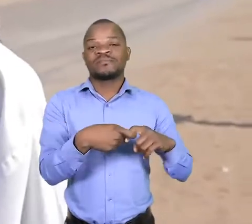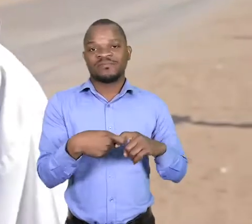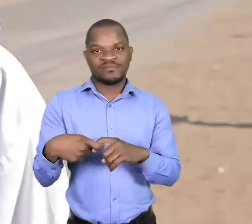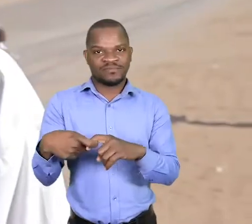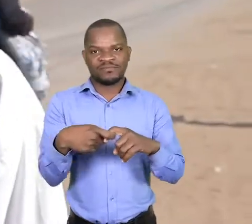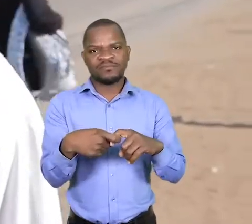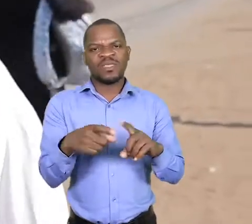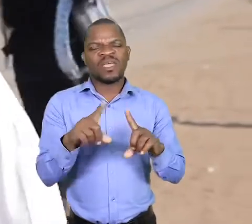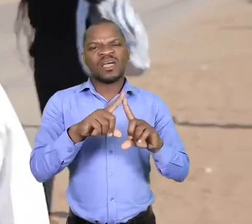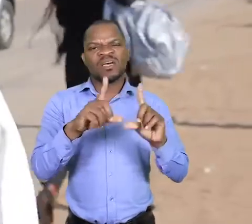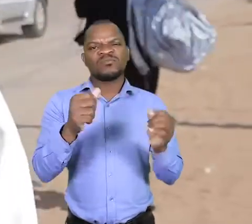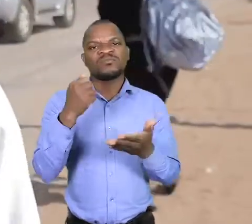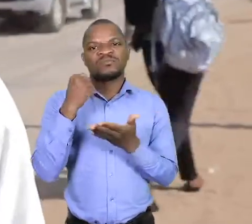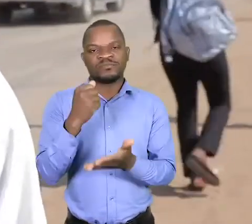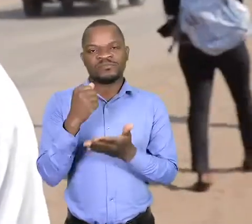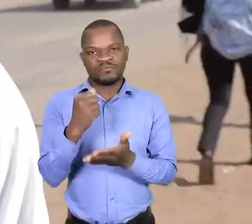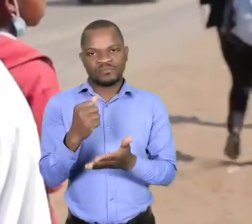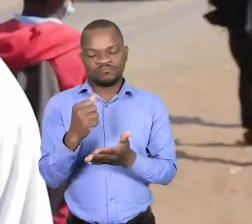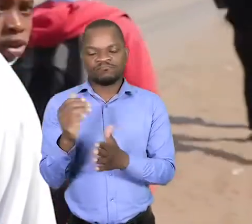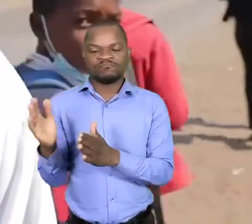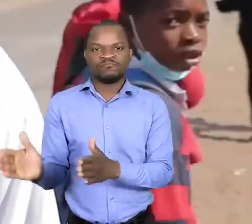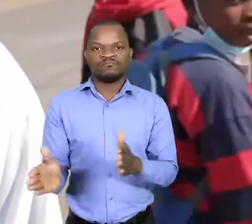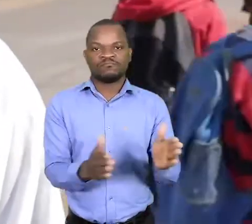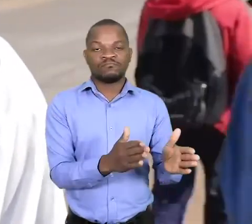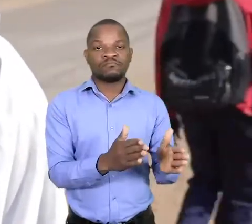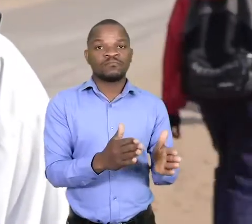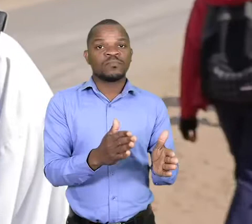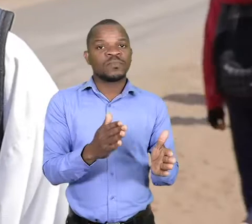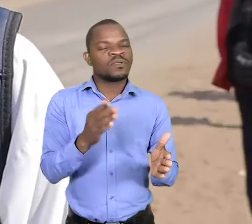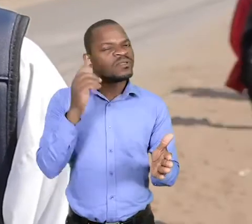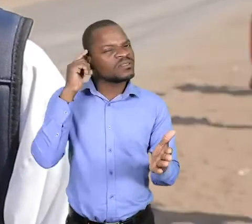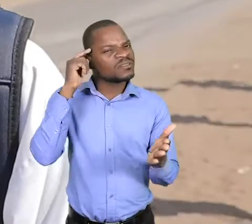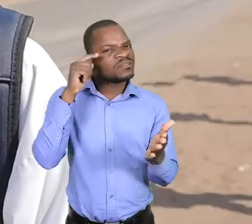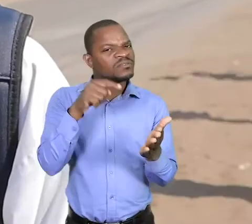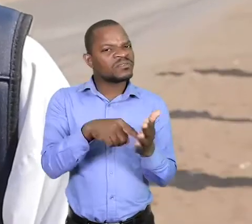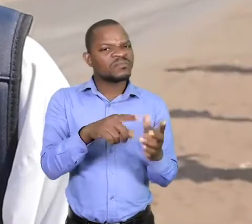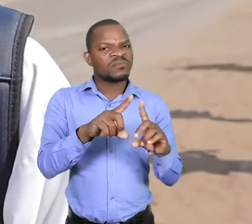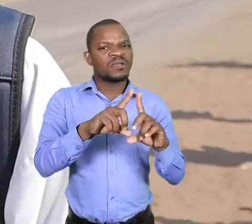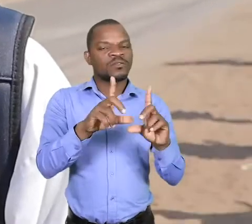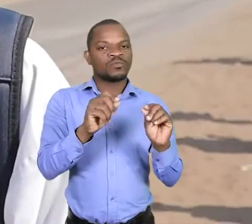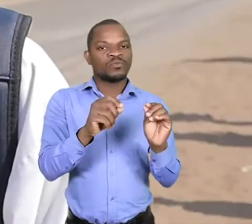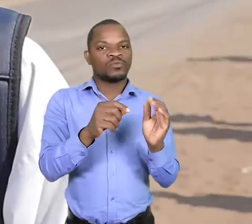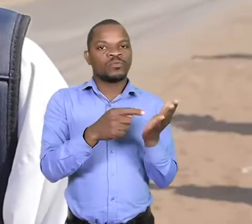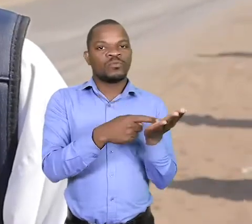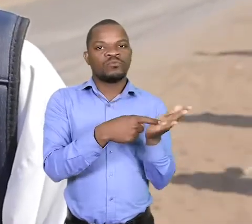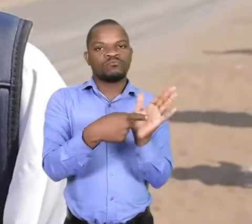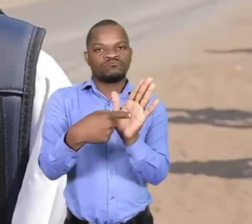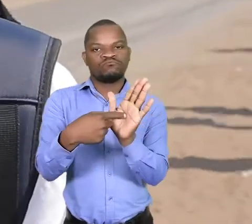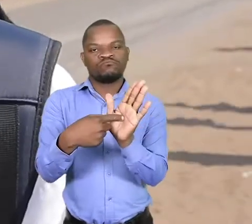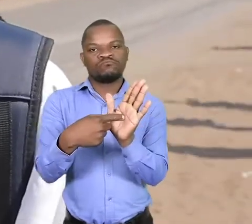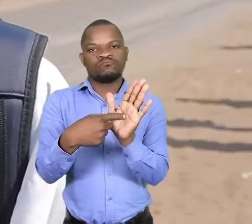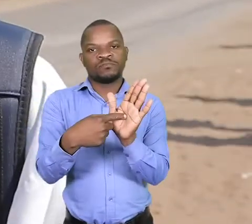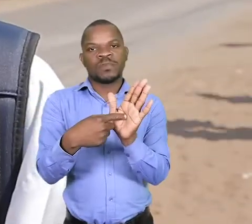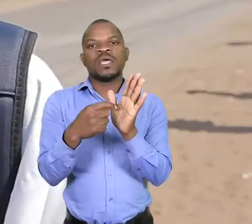para as crianças, neste caso, e para a sociedade, serve também de segurança, porque se formos a olhar, quando temos só